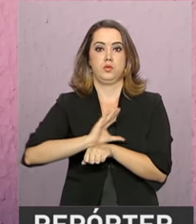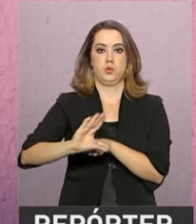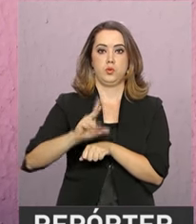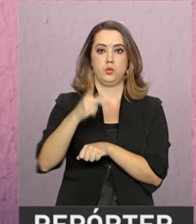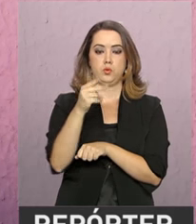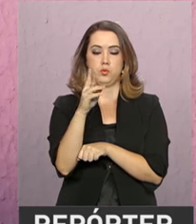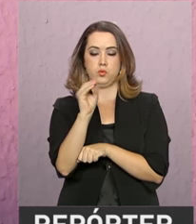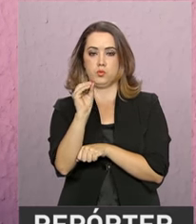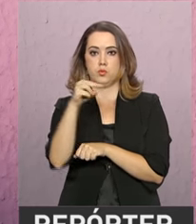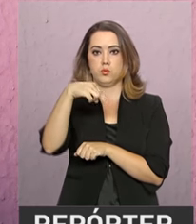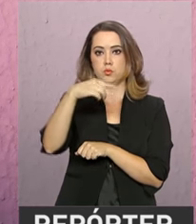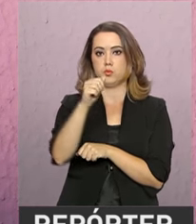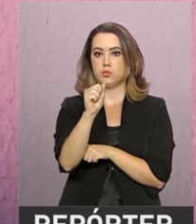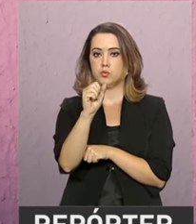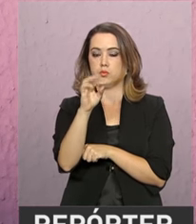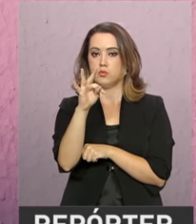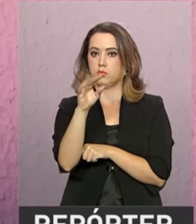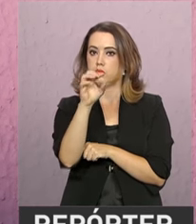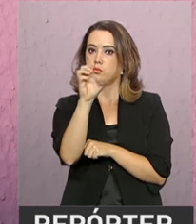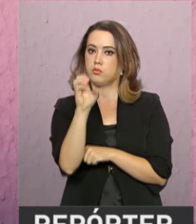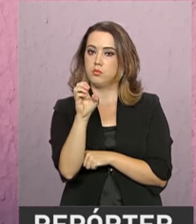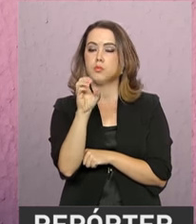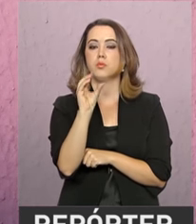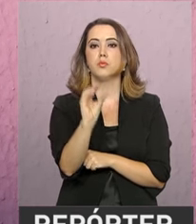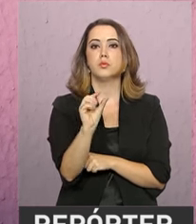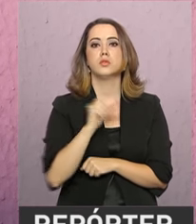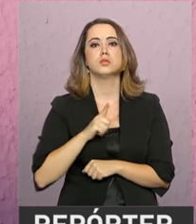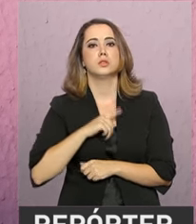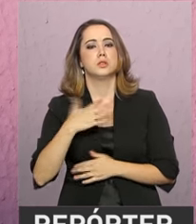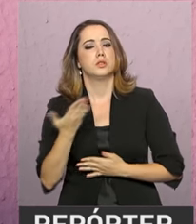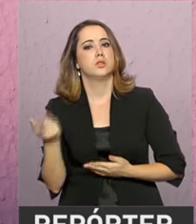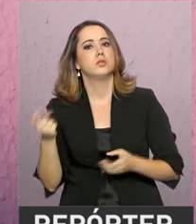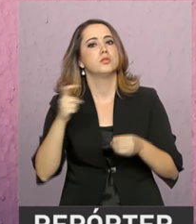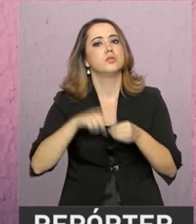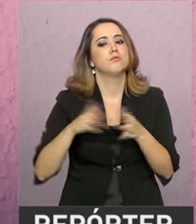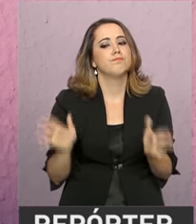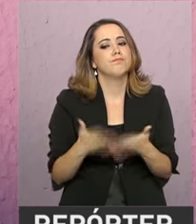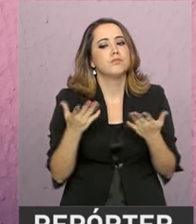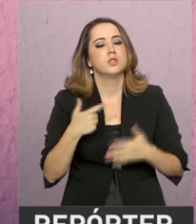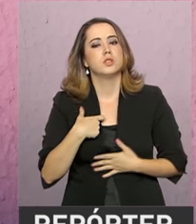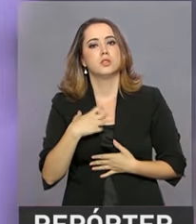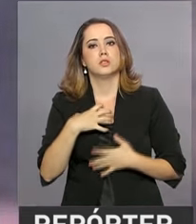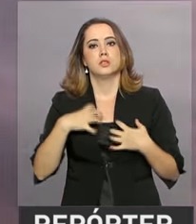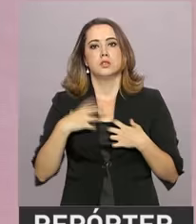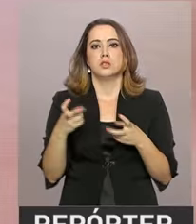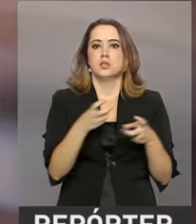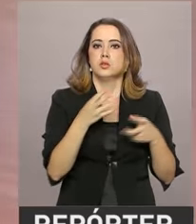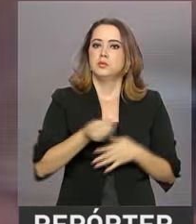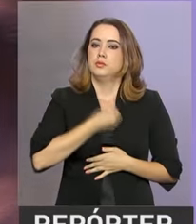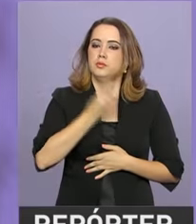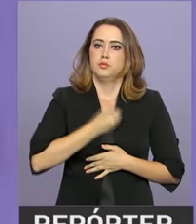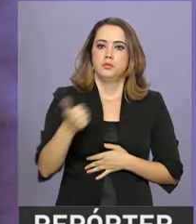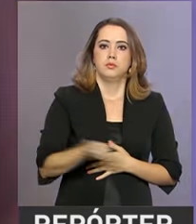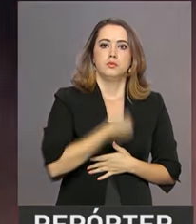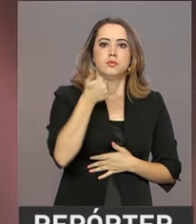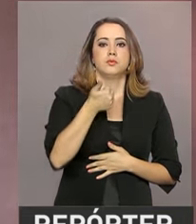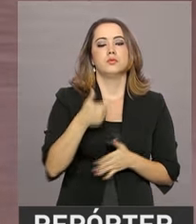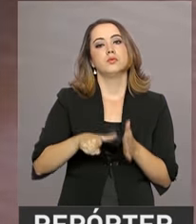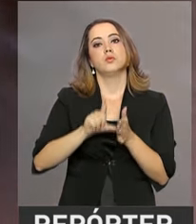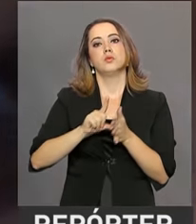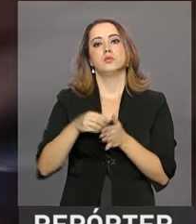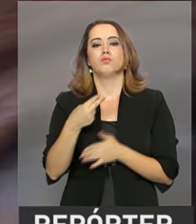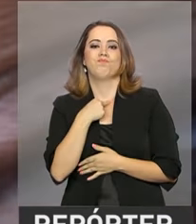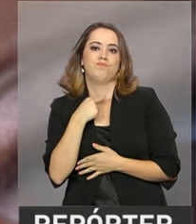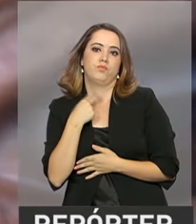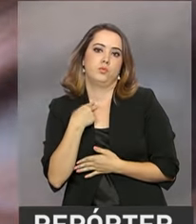importante porque é que eu estou conseguindo reaver minha autoestima, ter uma perspectiva de vida melhor, né? Antes ela não podia estudar ou